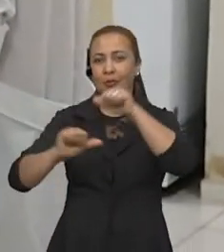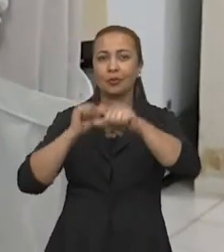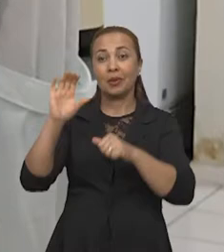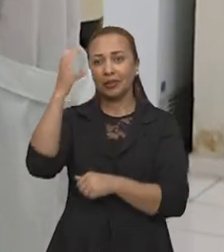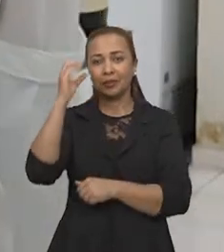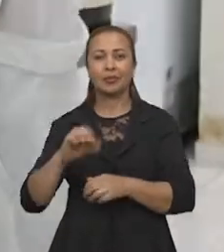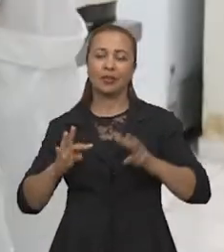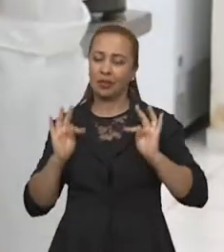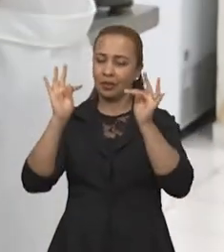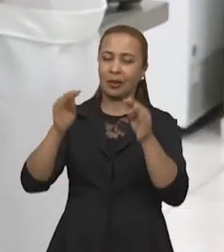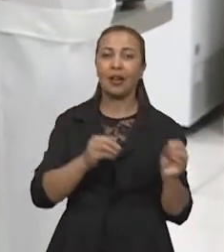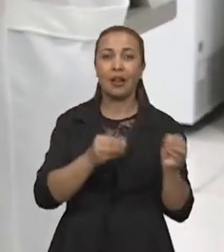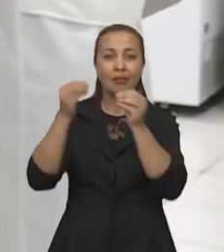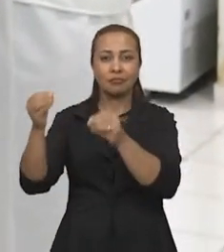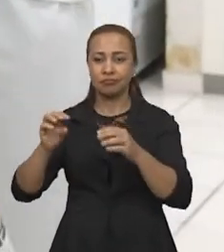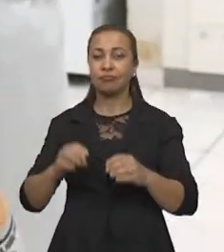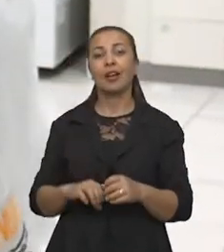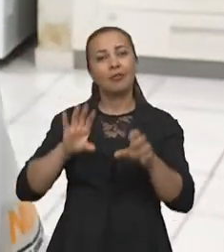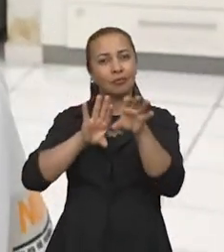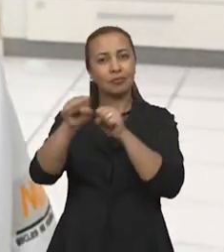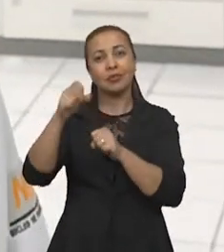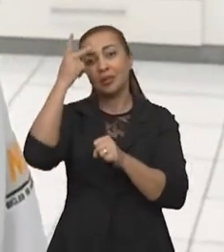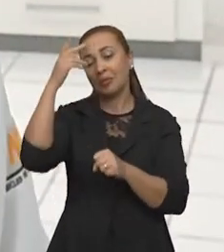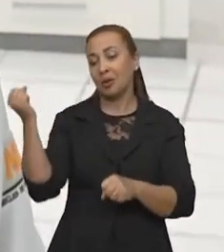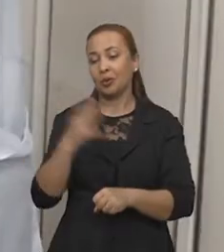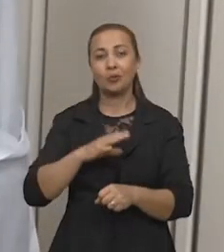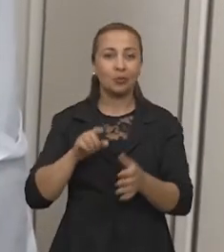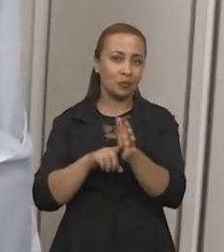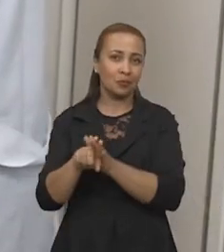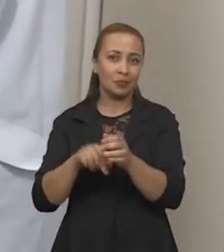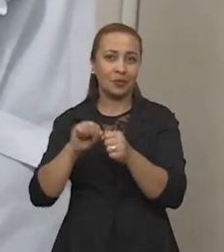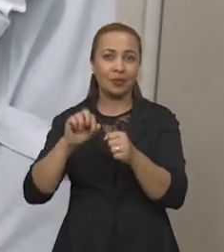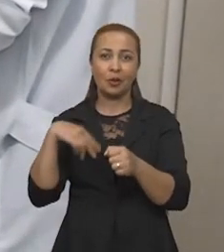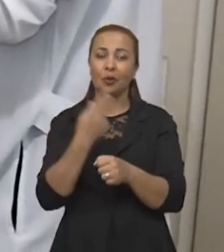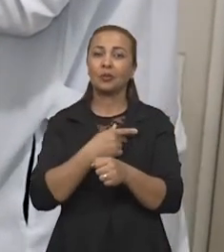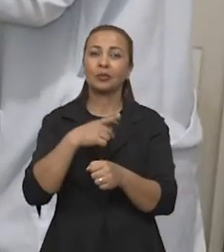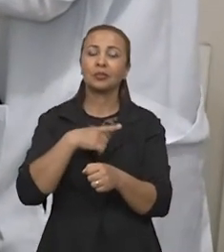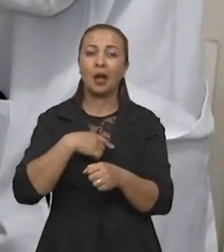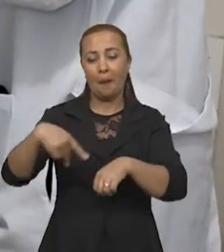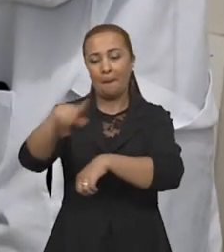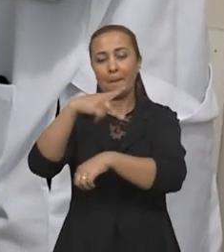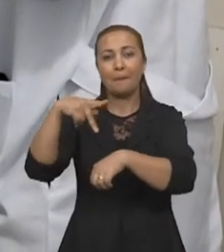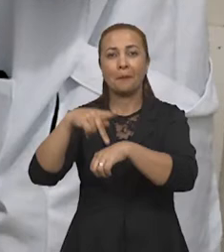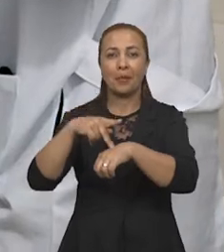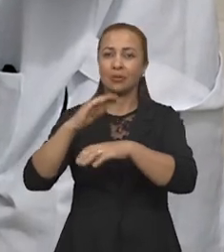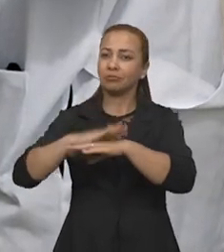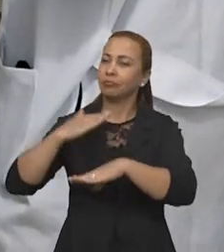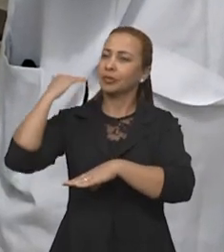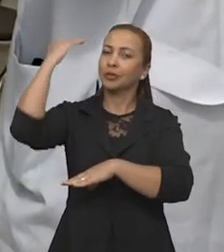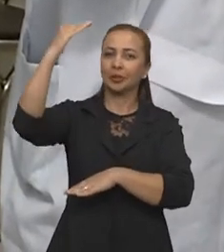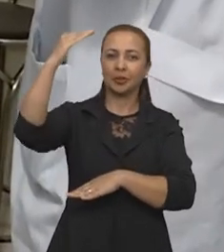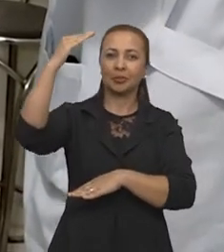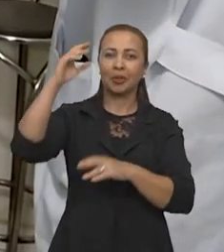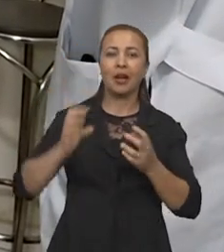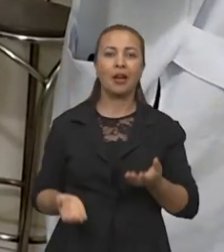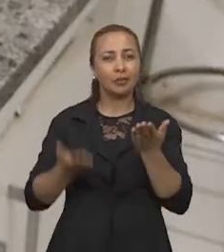e tecnológico, levar a formação de novos pesquisadores e fazer com que a gente seja um país